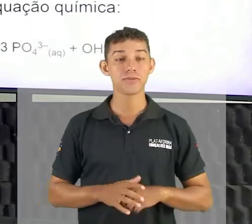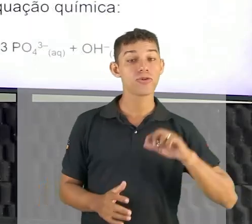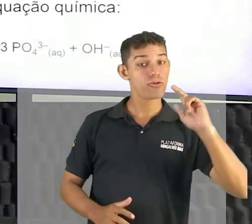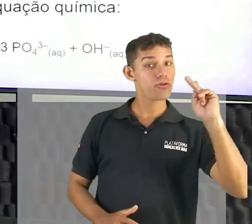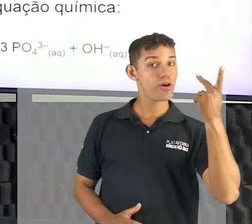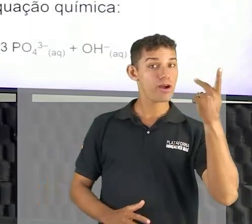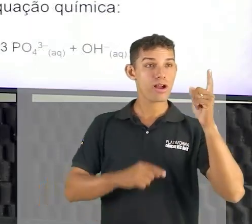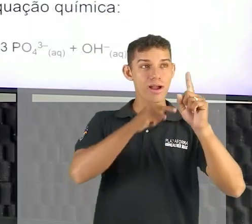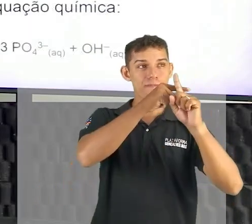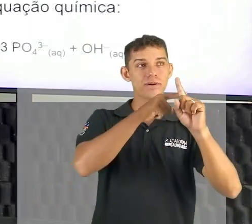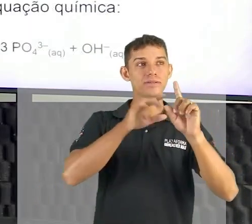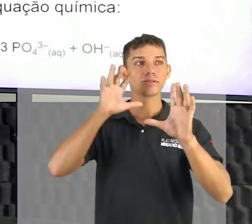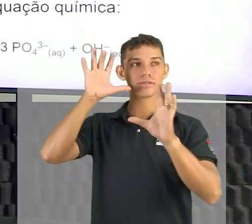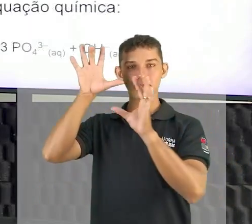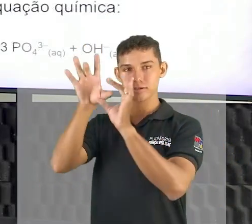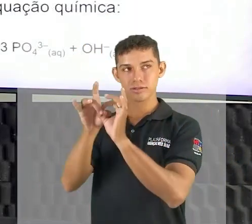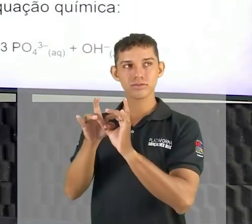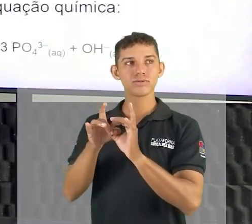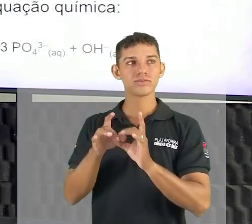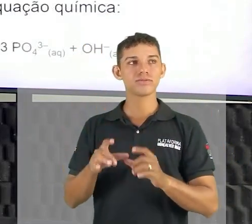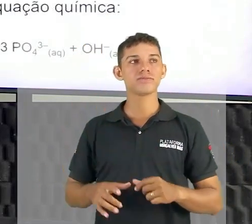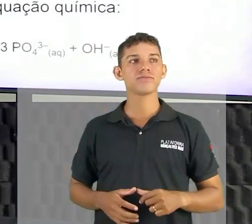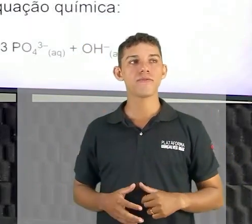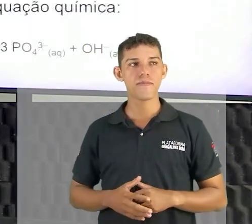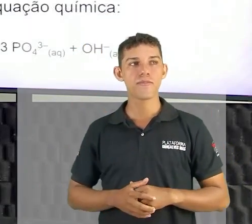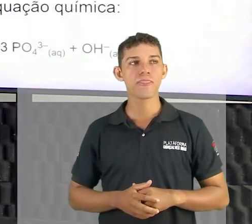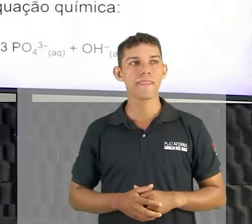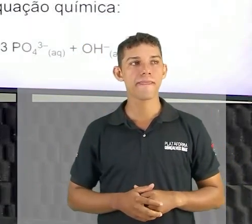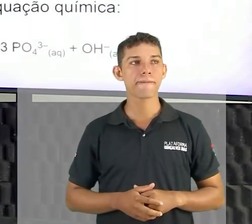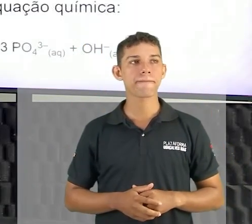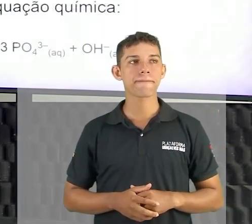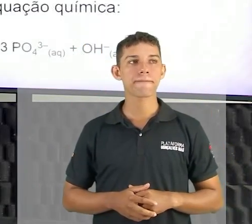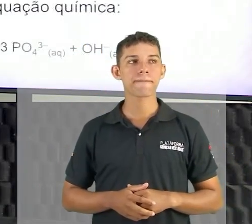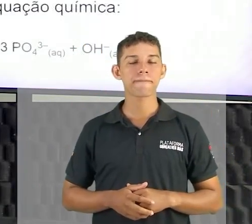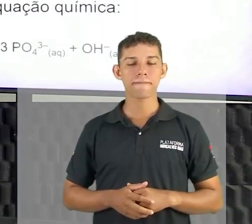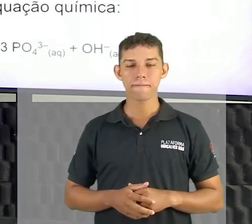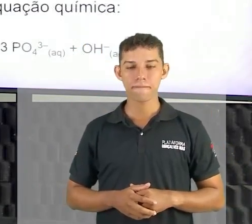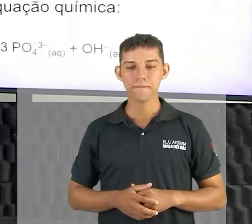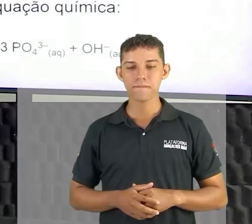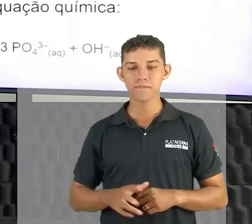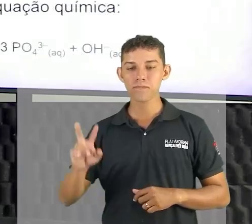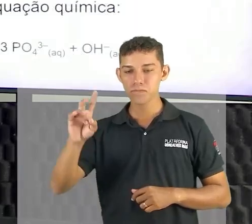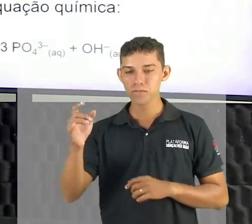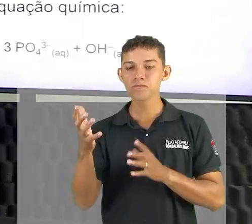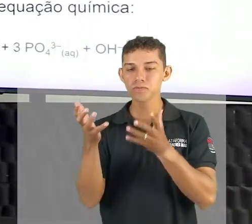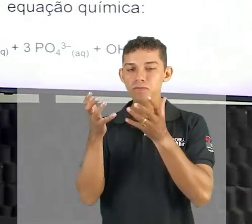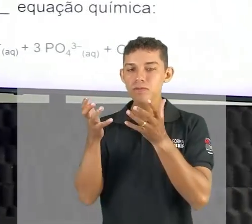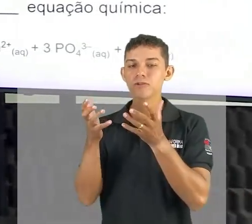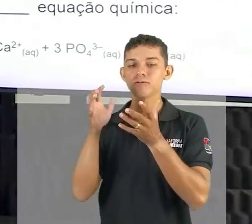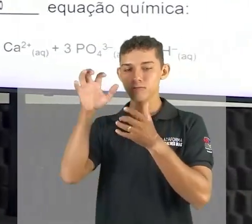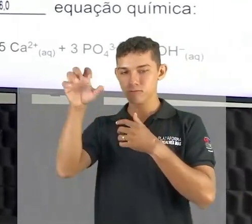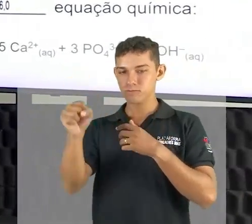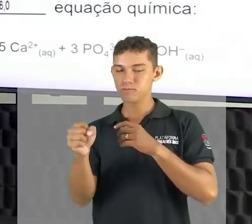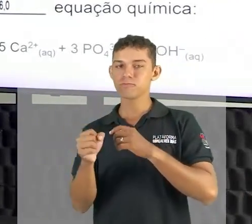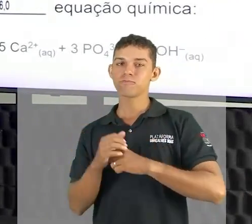hidroxila, não tem para onde correr, ele vai querer ficar com essa hidroxila, reagindo com ela, neutralizando, tirando aquela hidroxila dali.